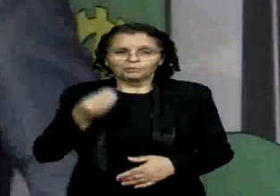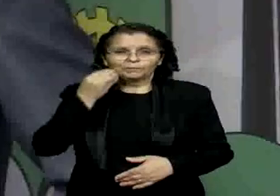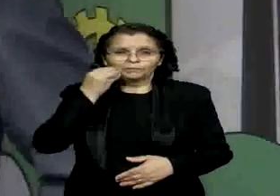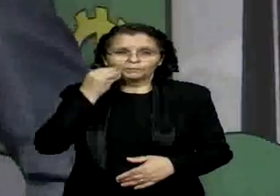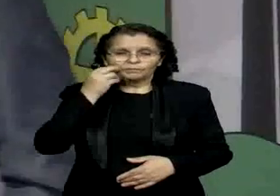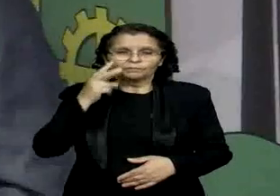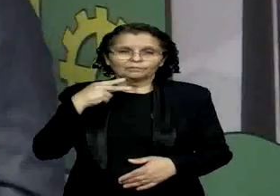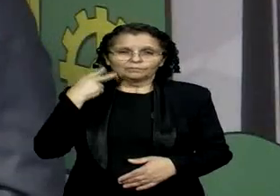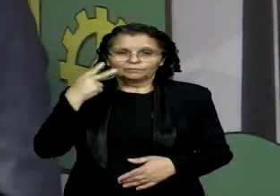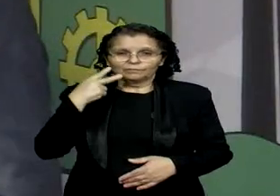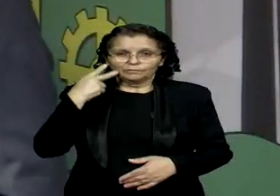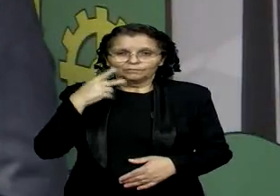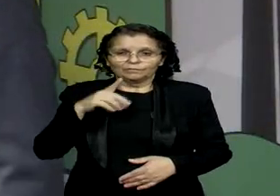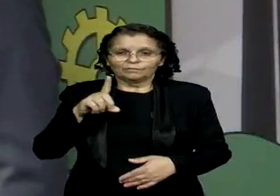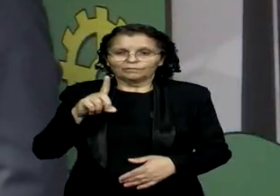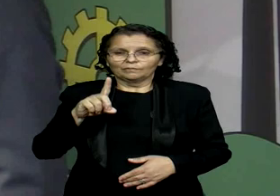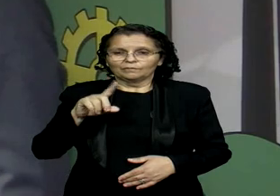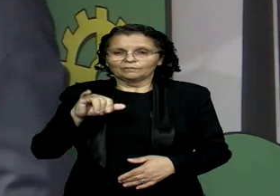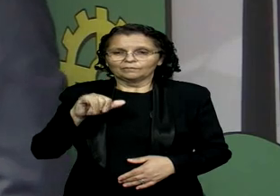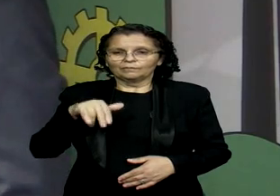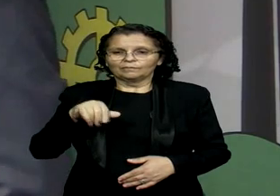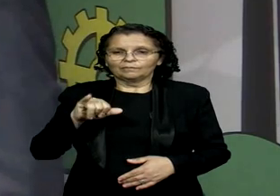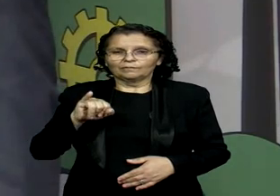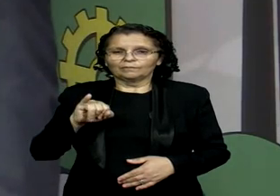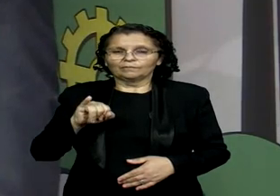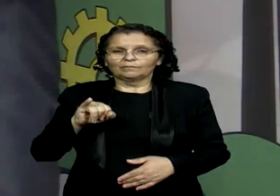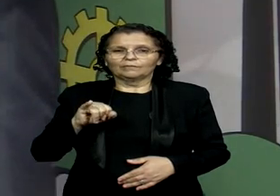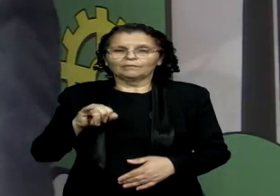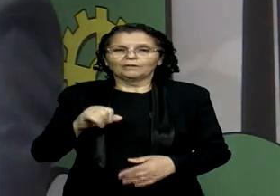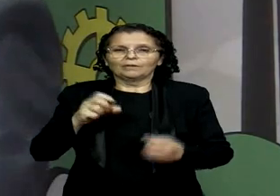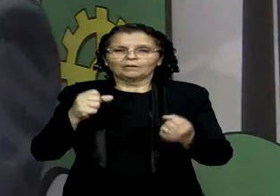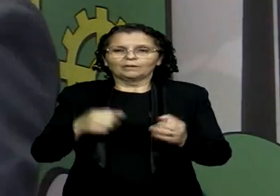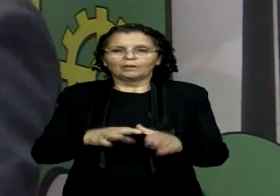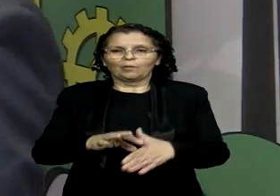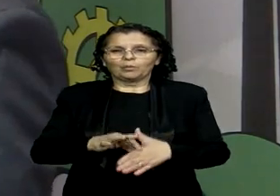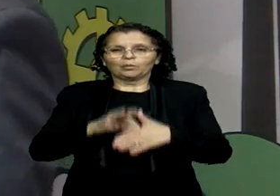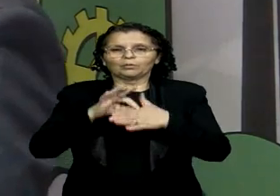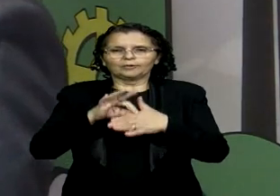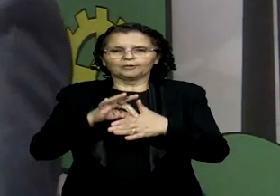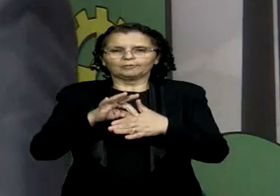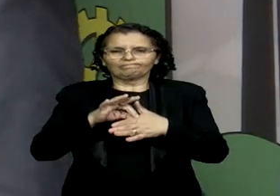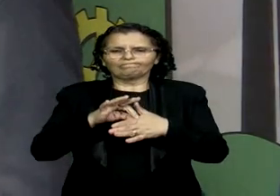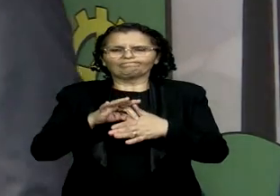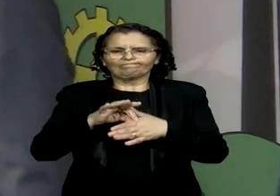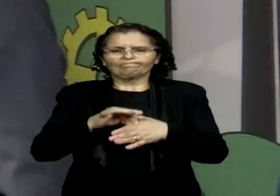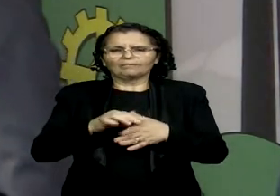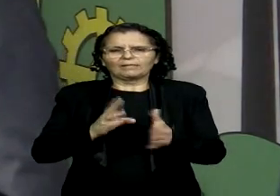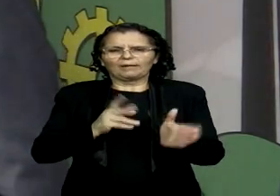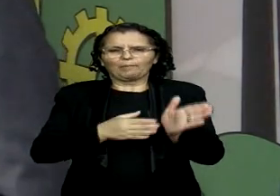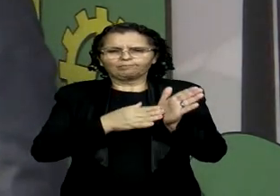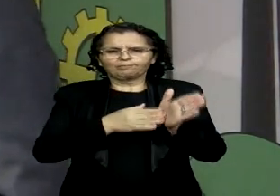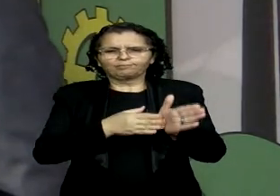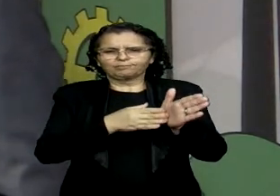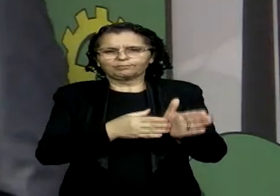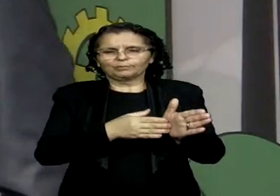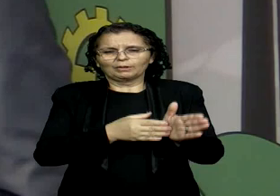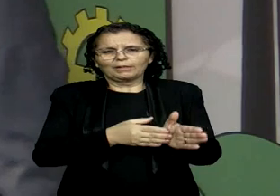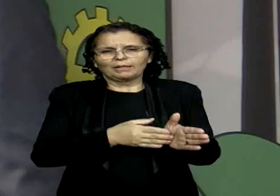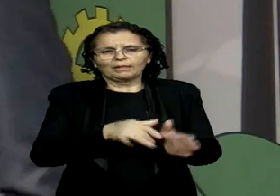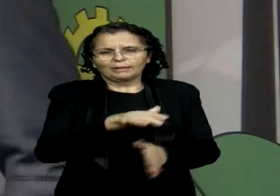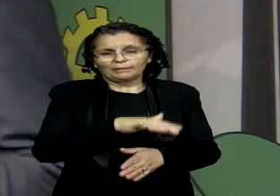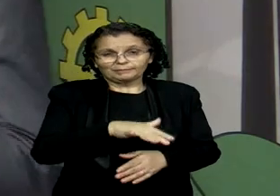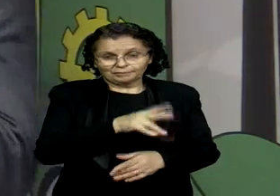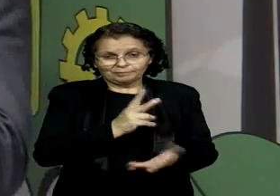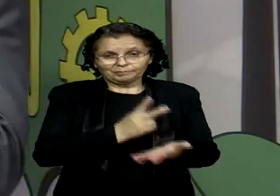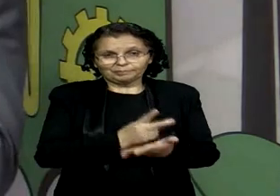do vereador Dinei Simão, quando cita o Erivelto como líder. Realmente, ele é um líder de fato e